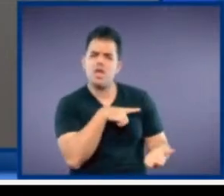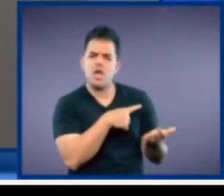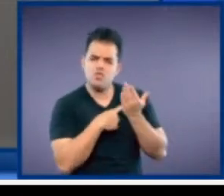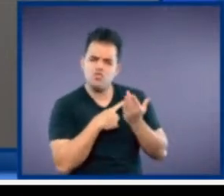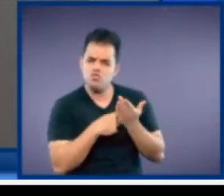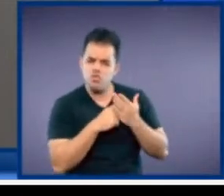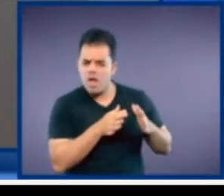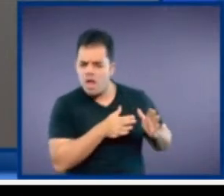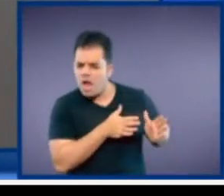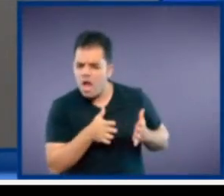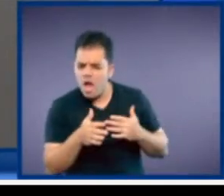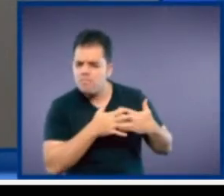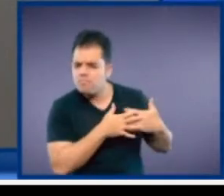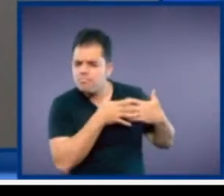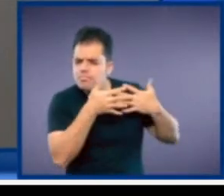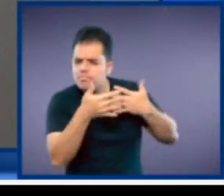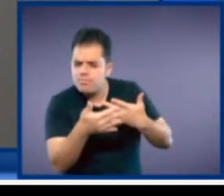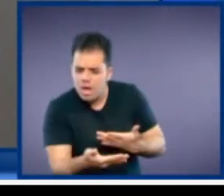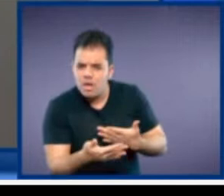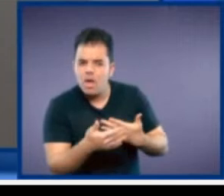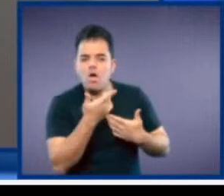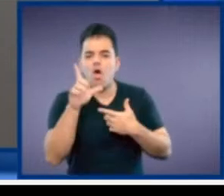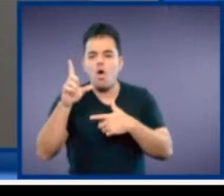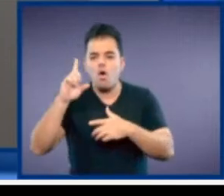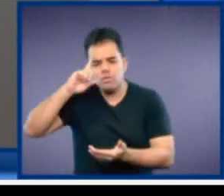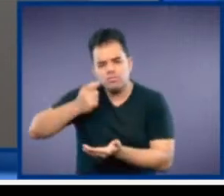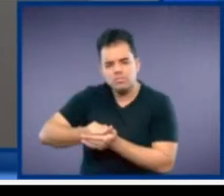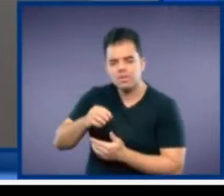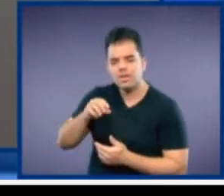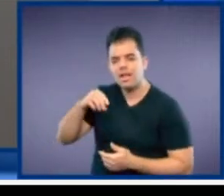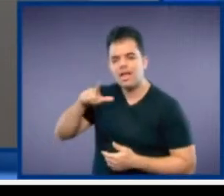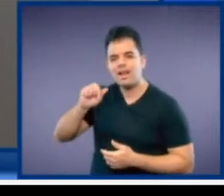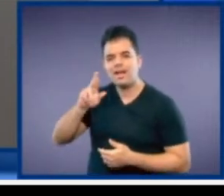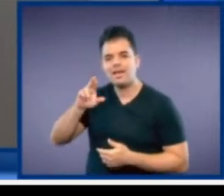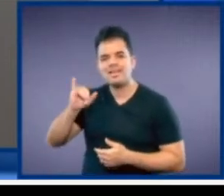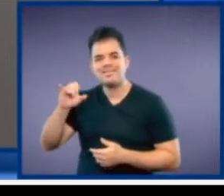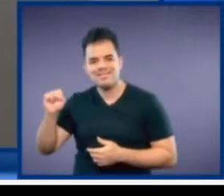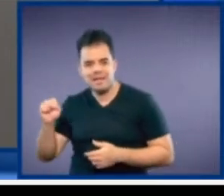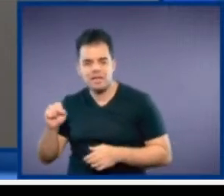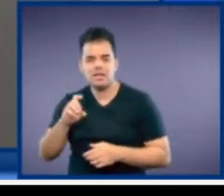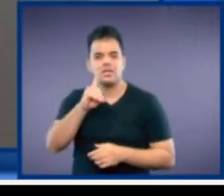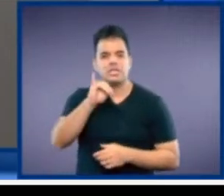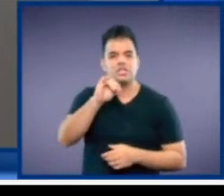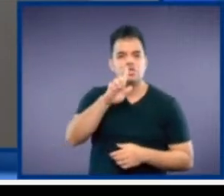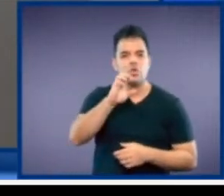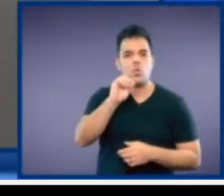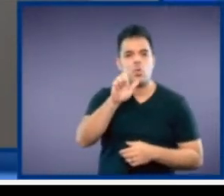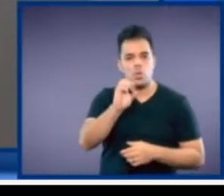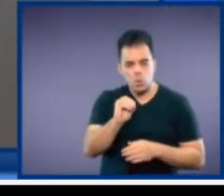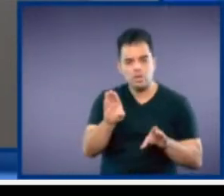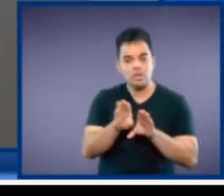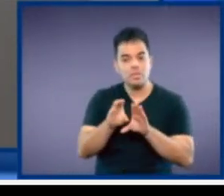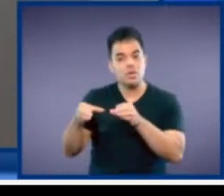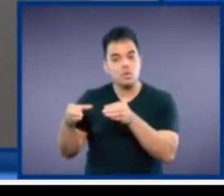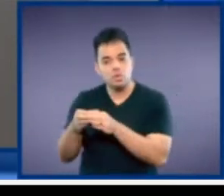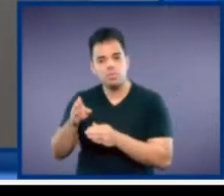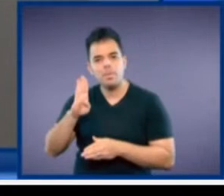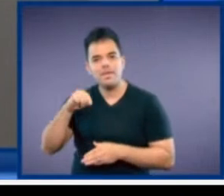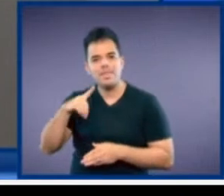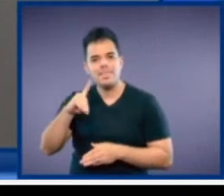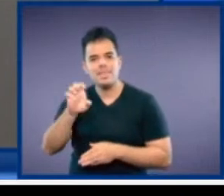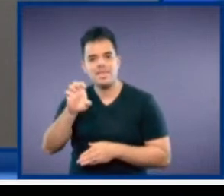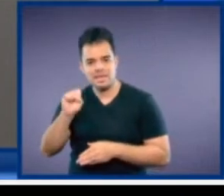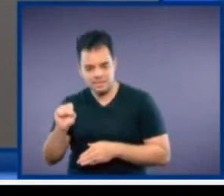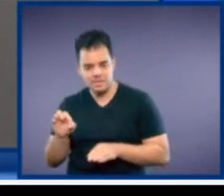acabaram assumindo outras missões, Clarissa Barros, Diogo Macor, a equipe do BNDES,